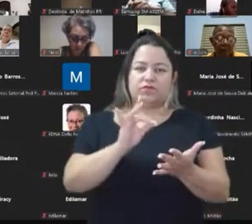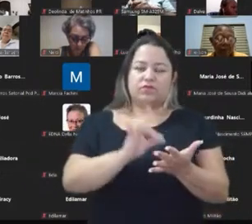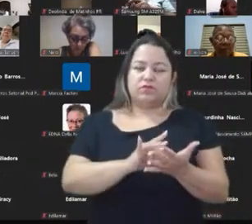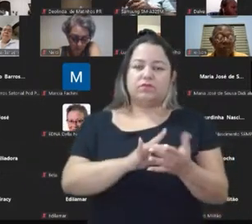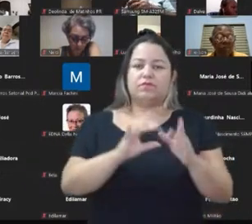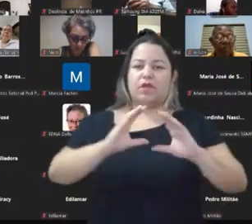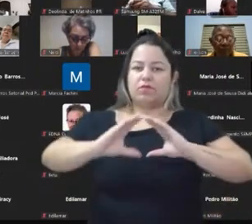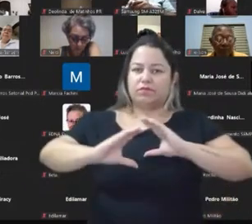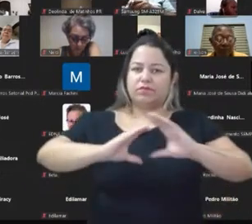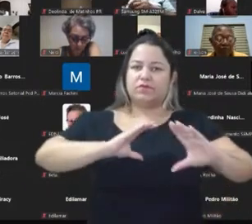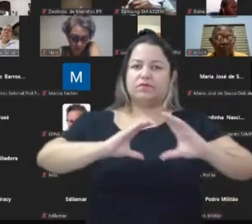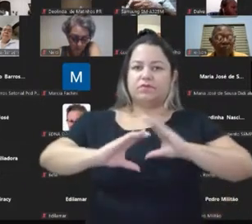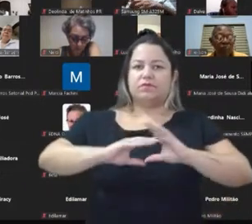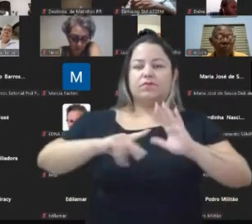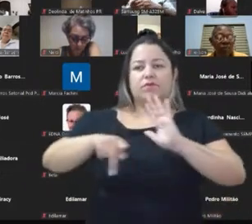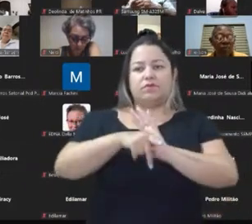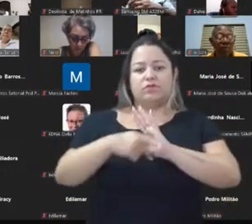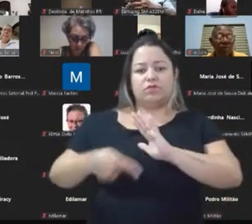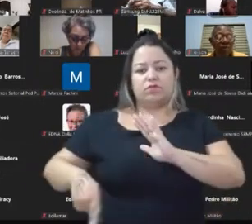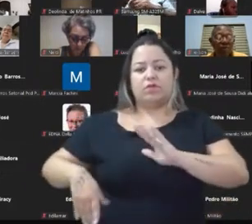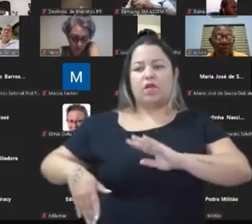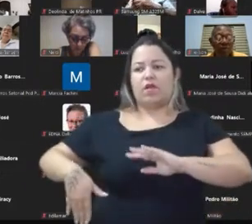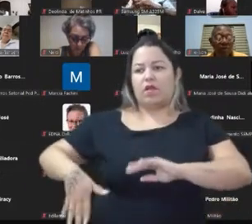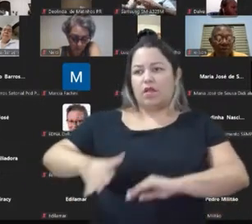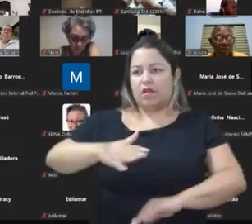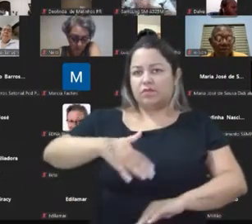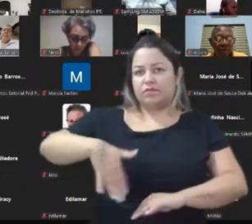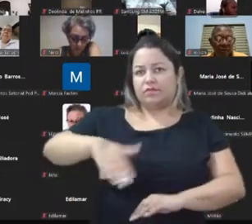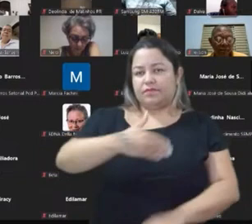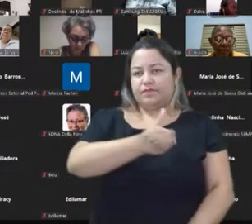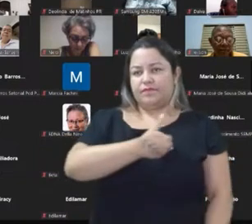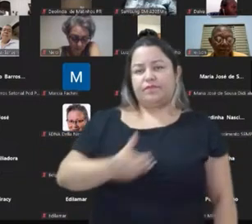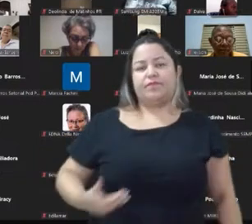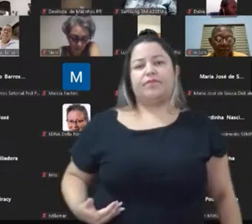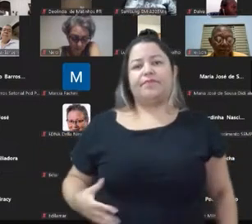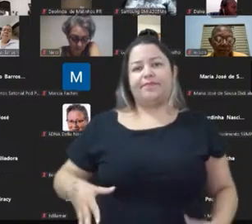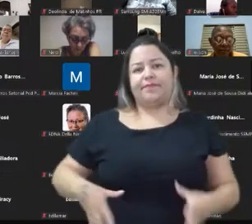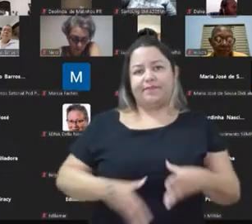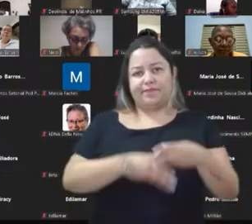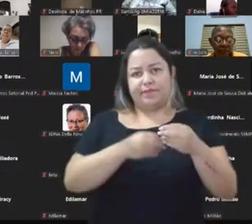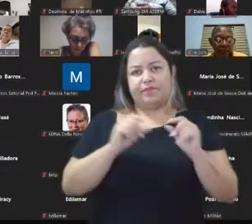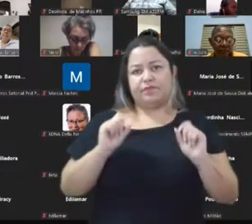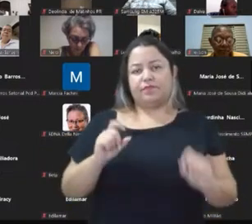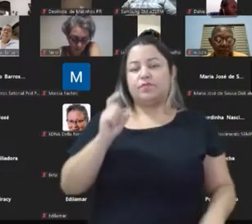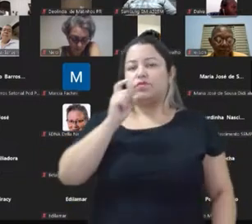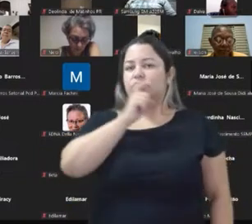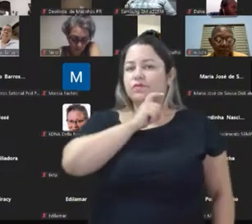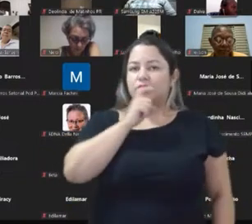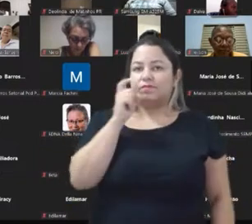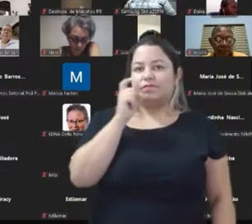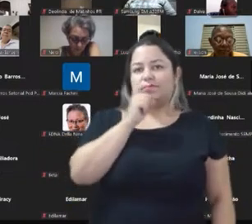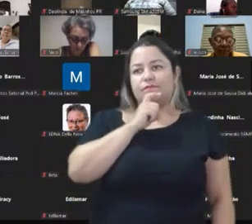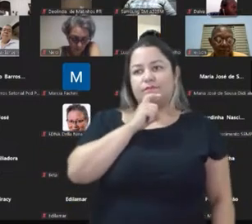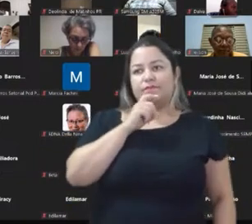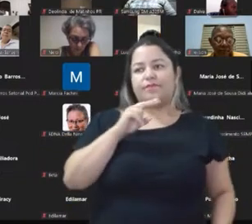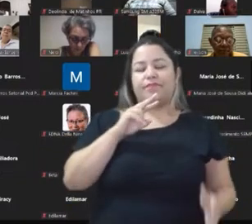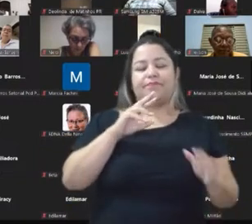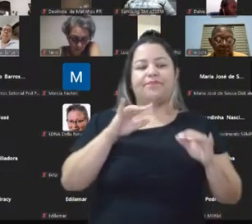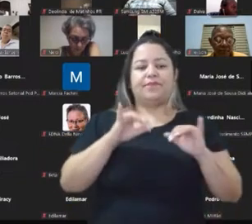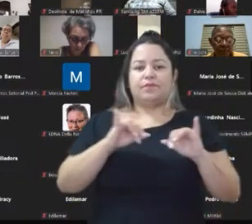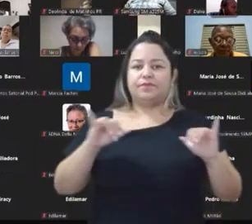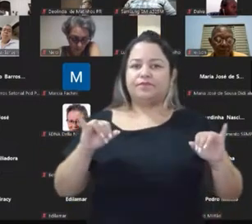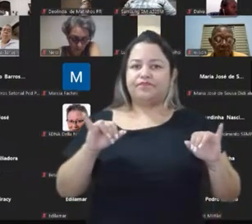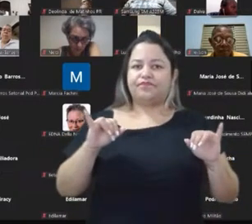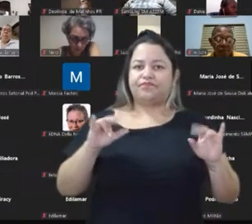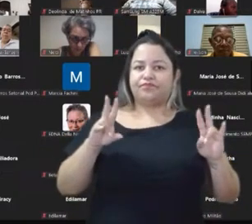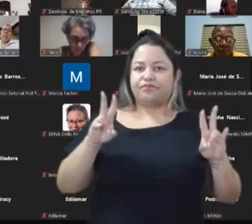a comunicação tinha uma praça pública que a verdade dizia que é que eu quero trazer nisso isso que a fake News se a gente for pensar em termos de propaganda em